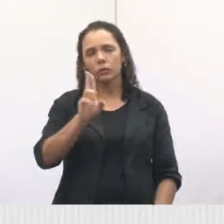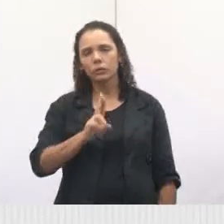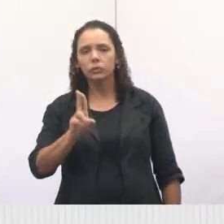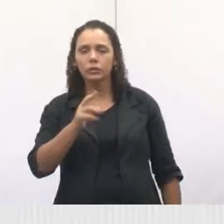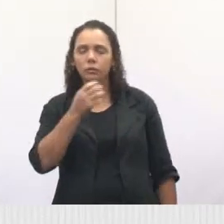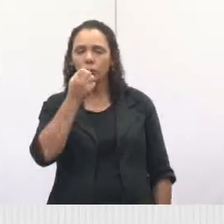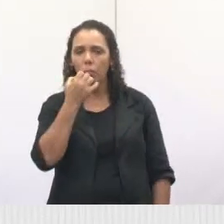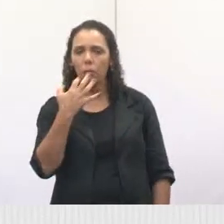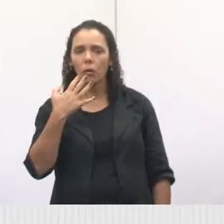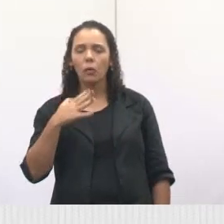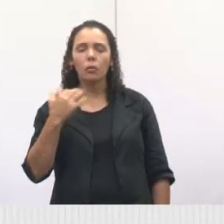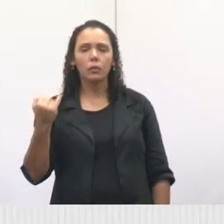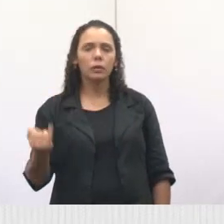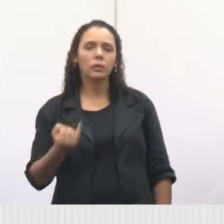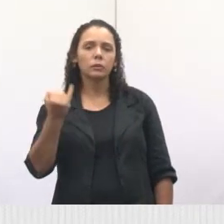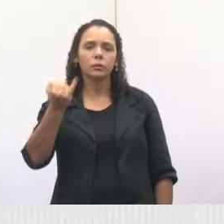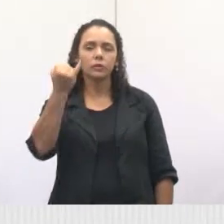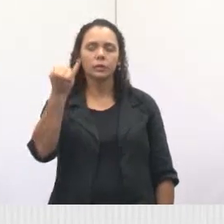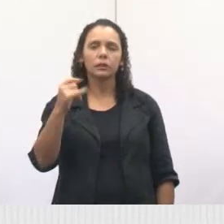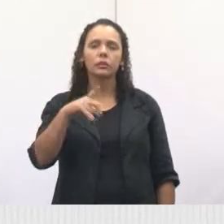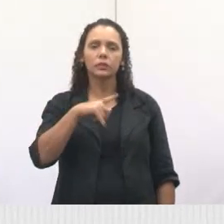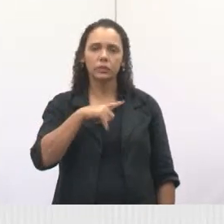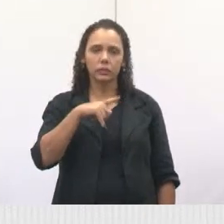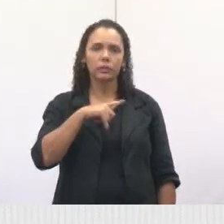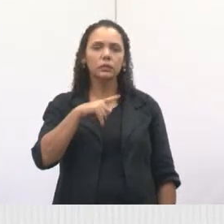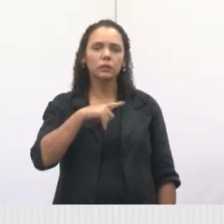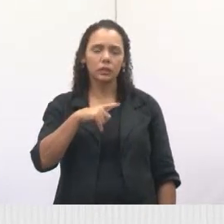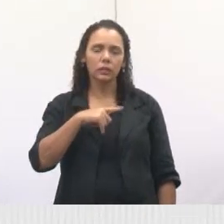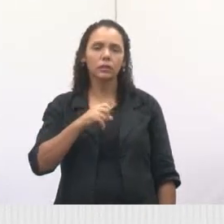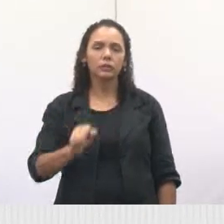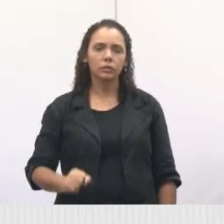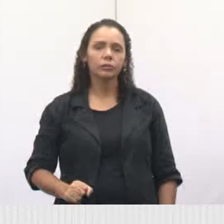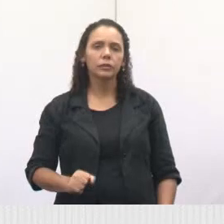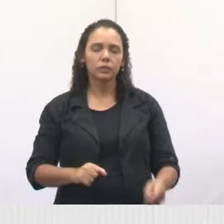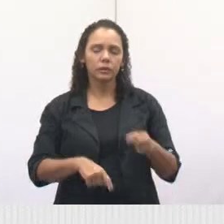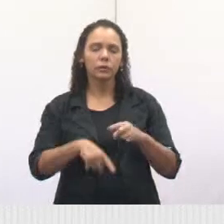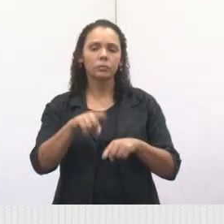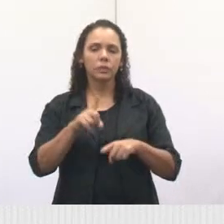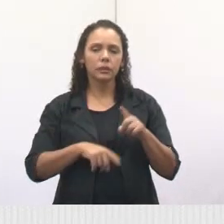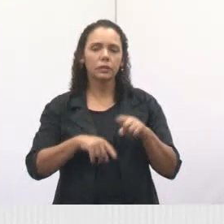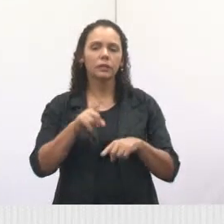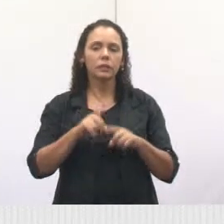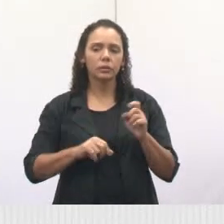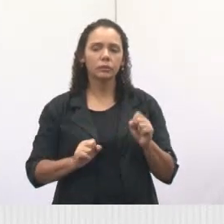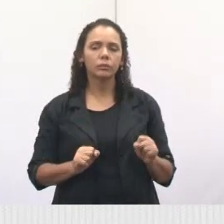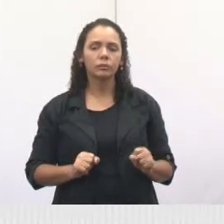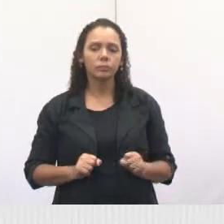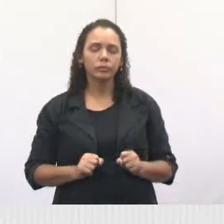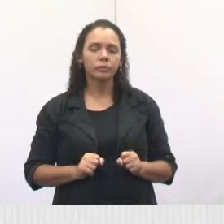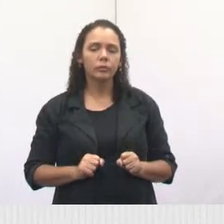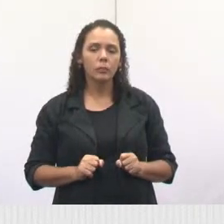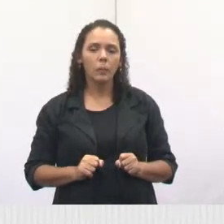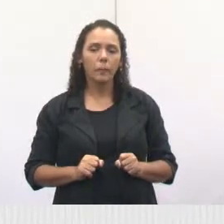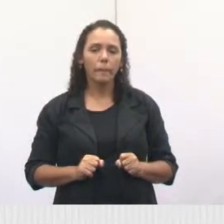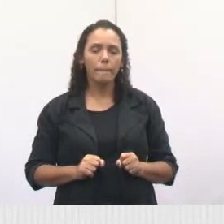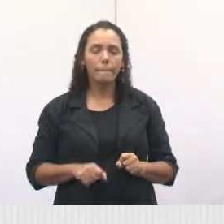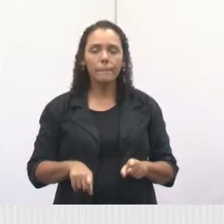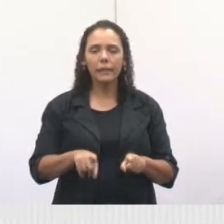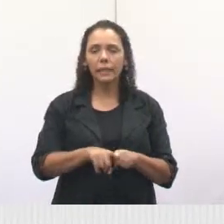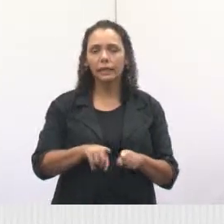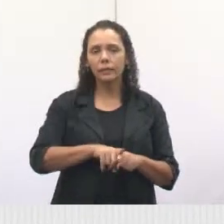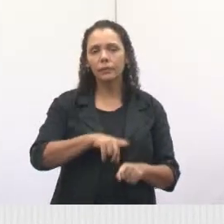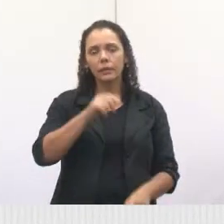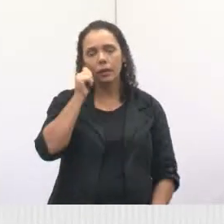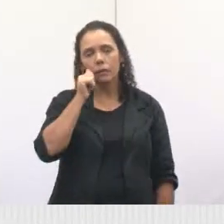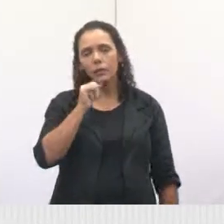É fundamental mesmo que a gente ofereça esse tipo de equipamento para os nossos idosos. E que os funcionários